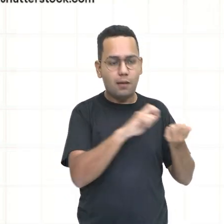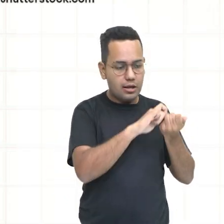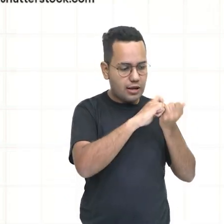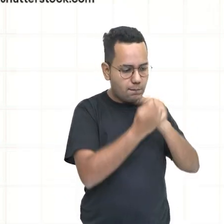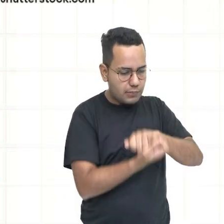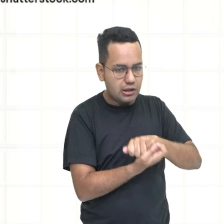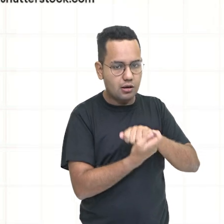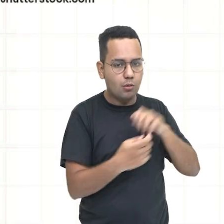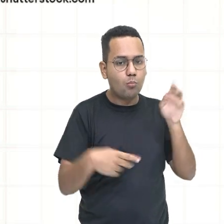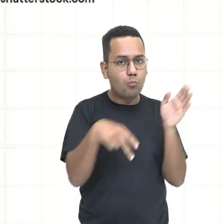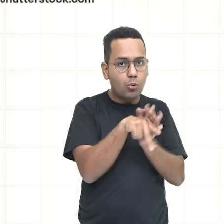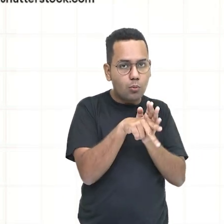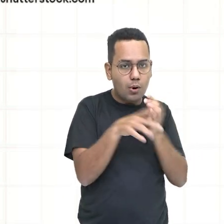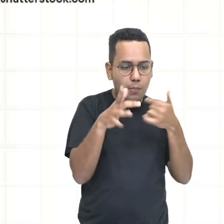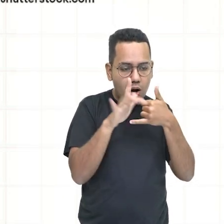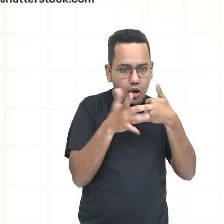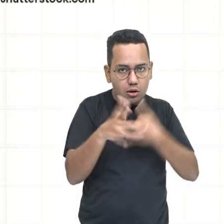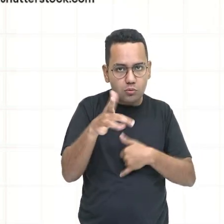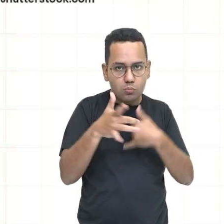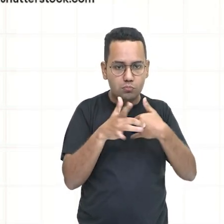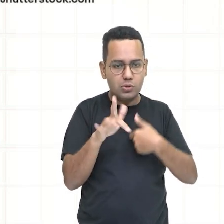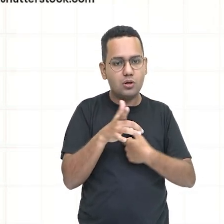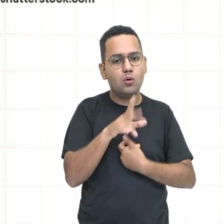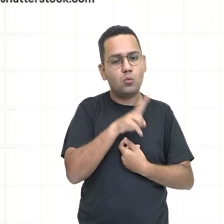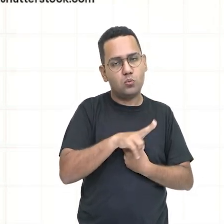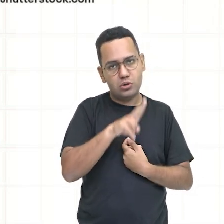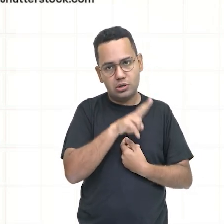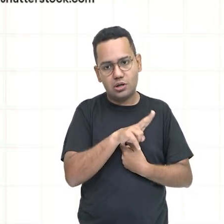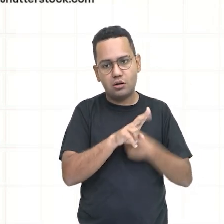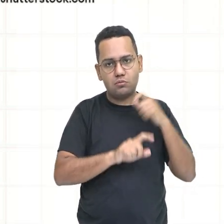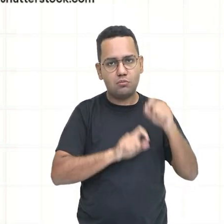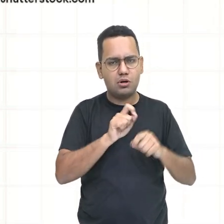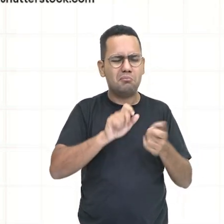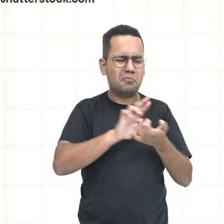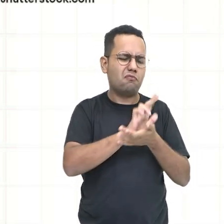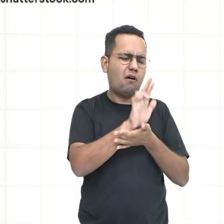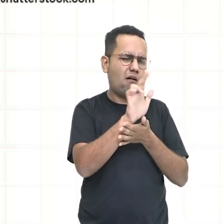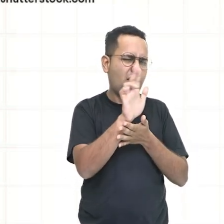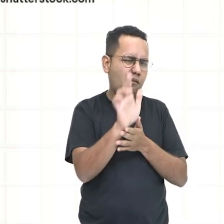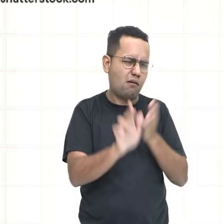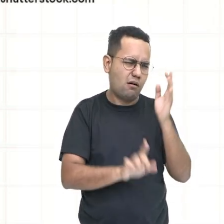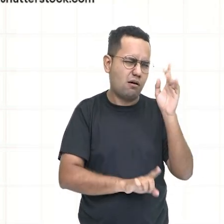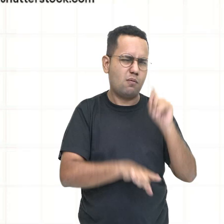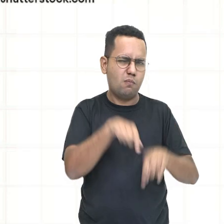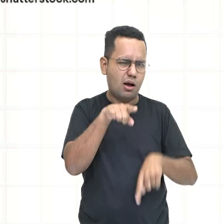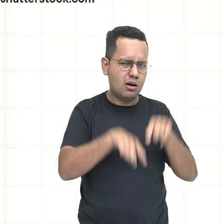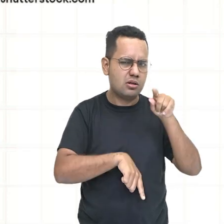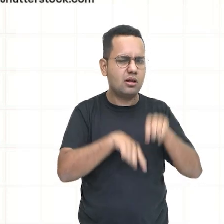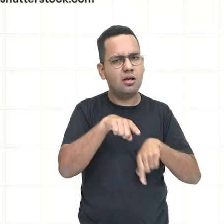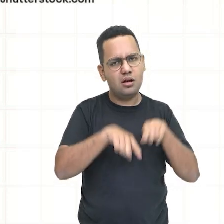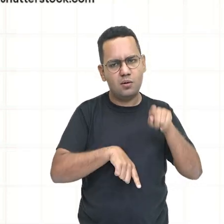se transformar em alumínio, que vai ser utilizado aí, dentre outras coisas, para esse monte de latinha de alumínio,